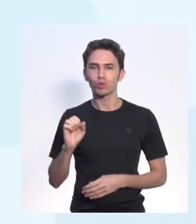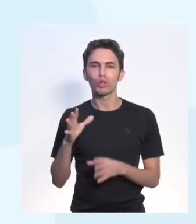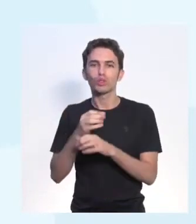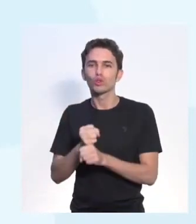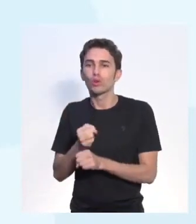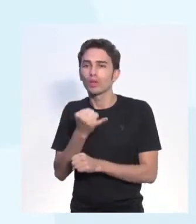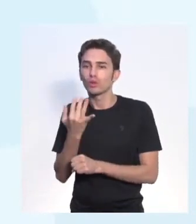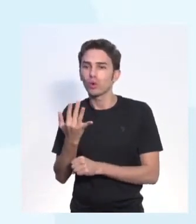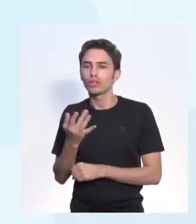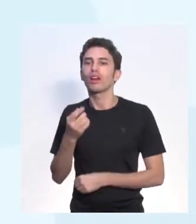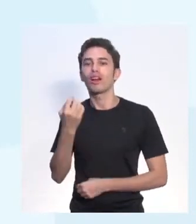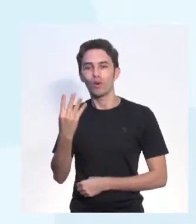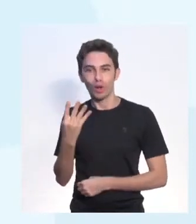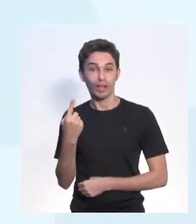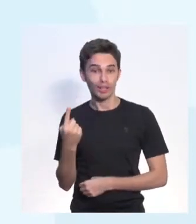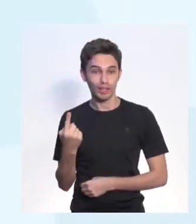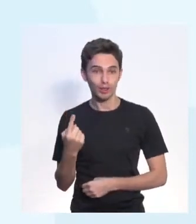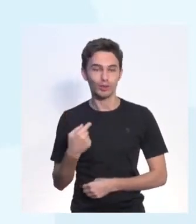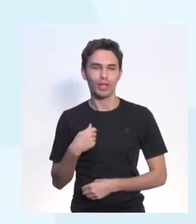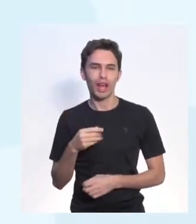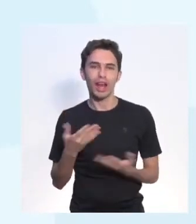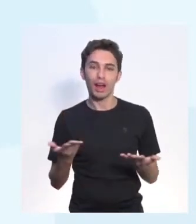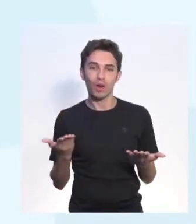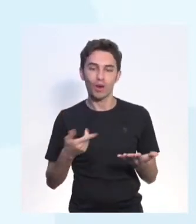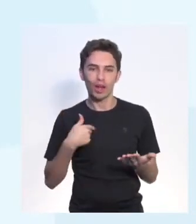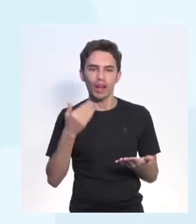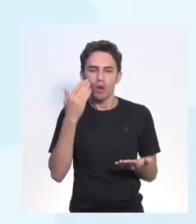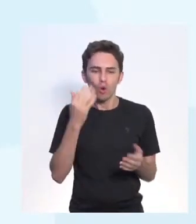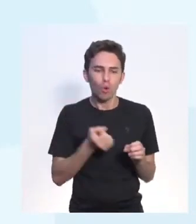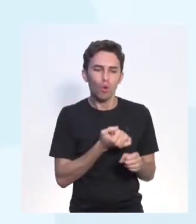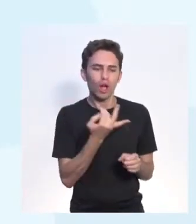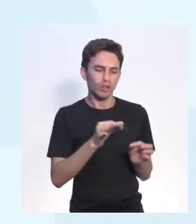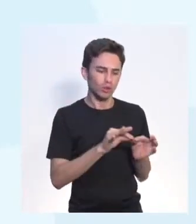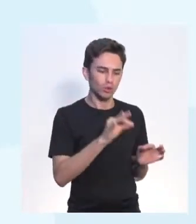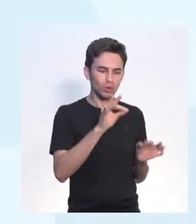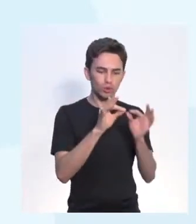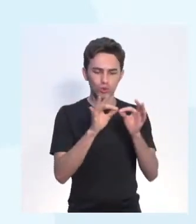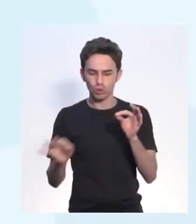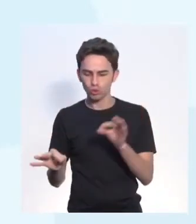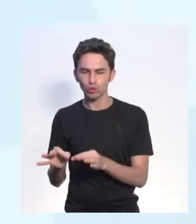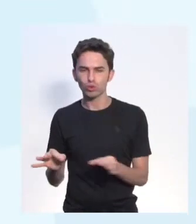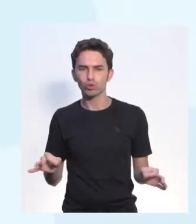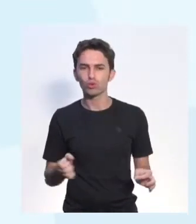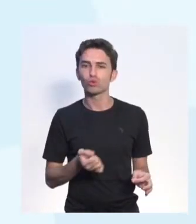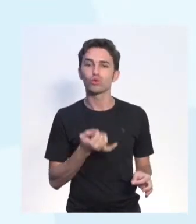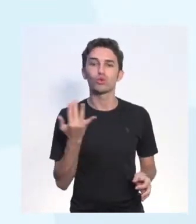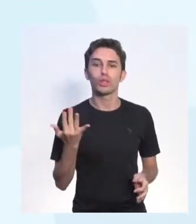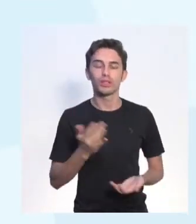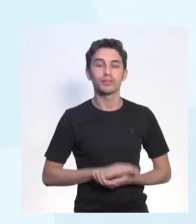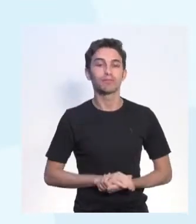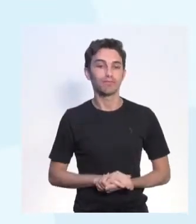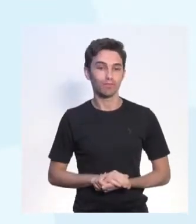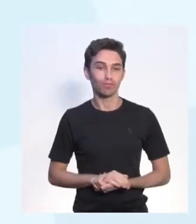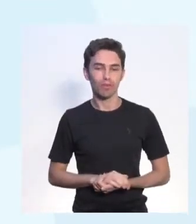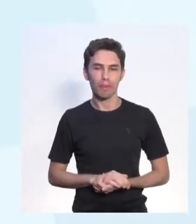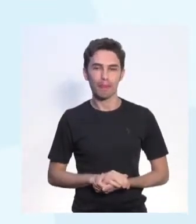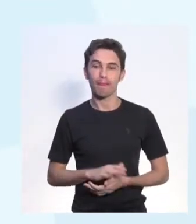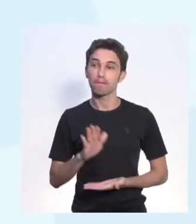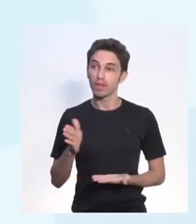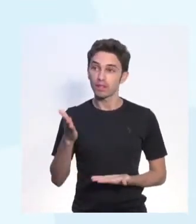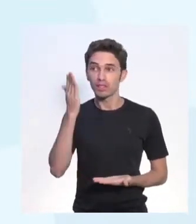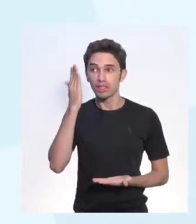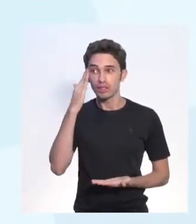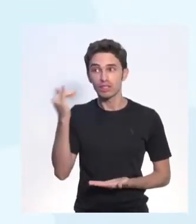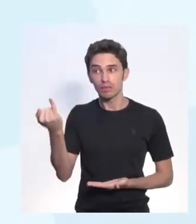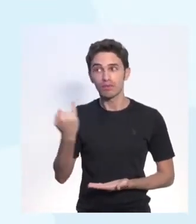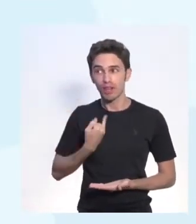Então, deixa eu ver se eu entendi. Eu tenho um triângulo, tenho os 3 lados, falou perímetro. Você acabou de me falar, professora, que perímetro é somar